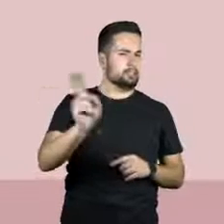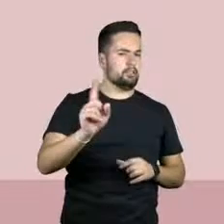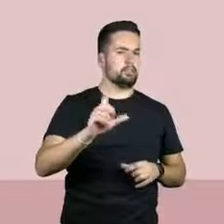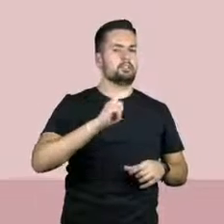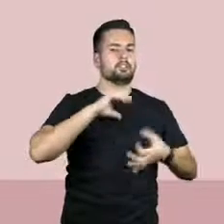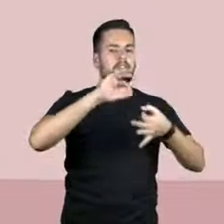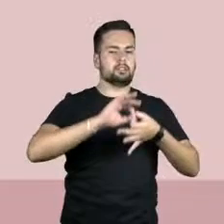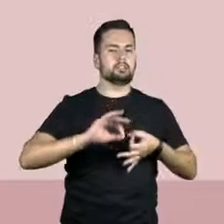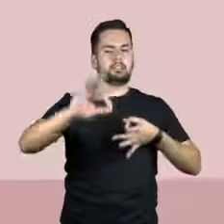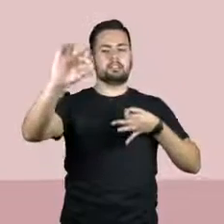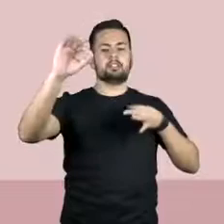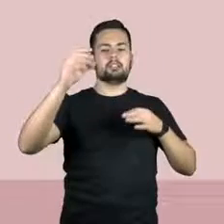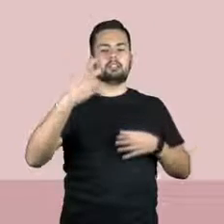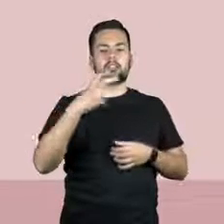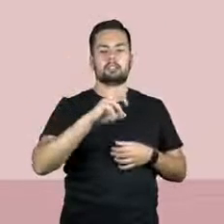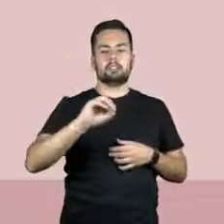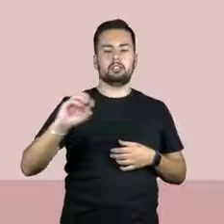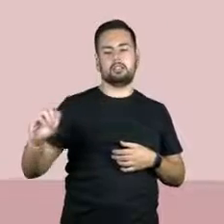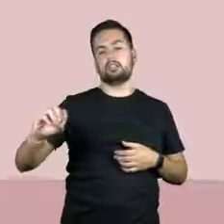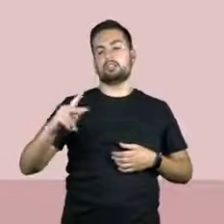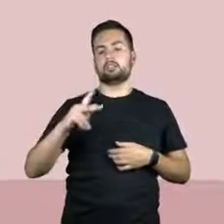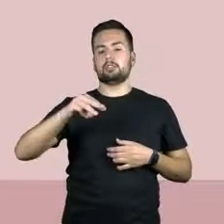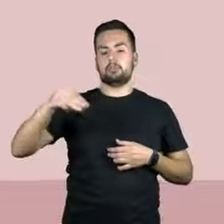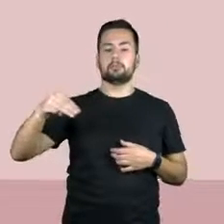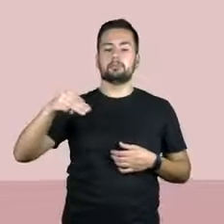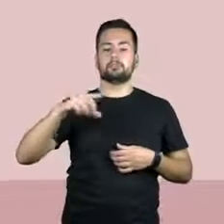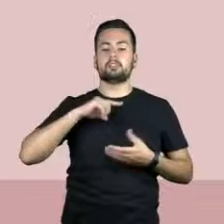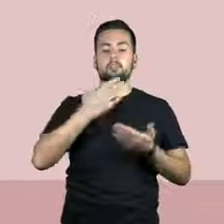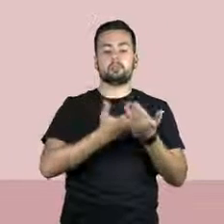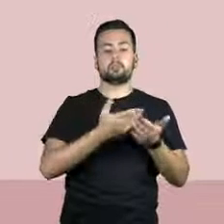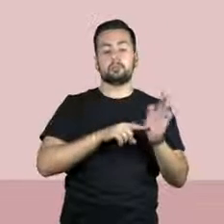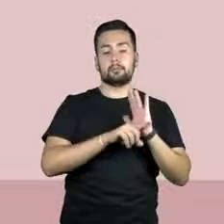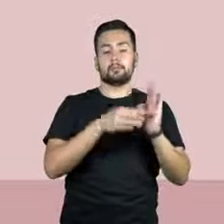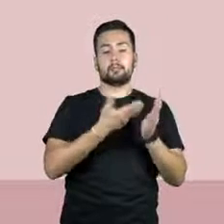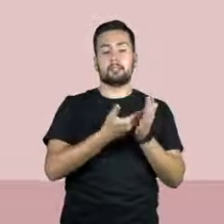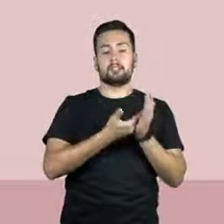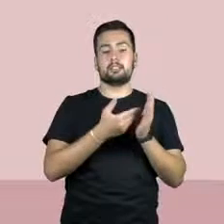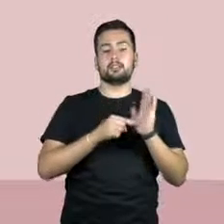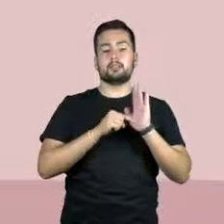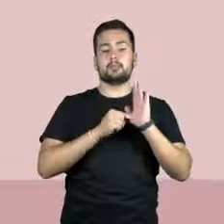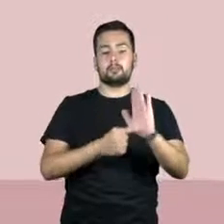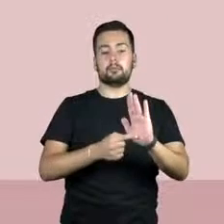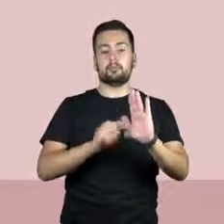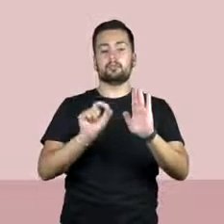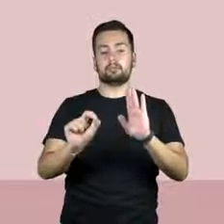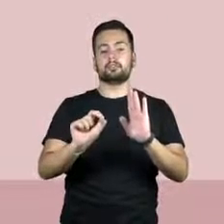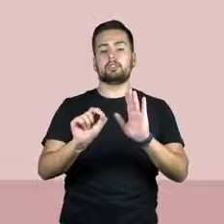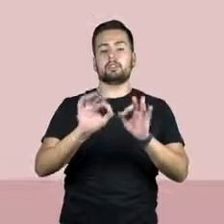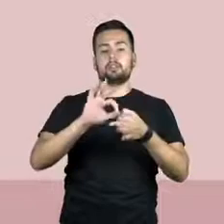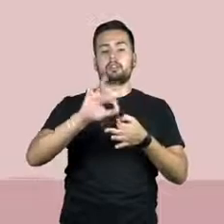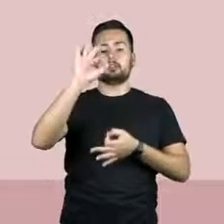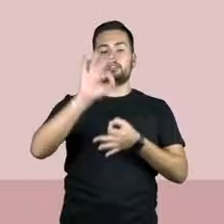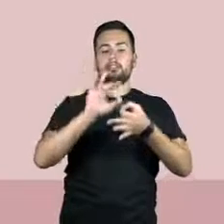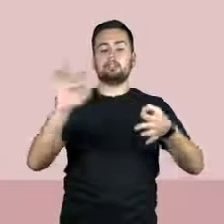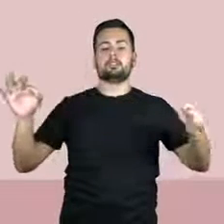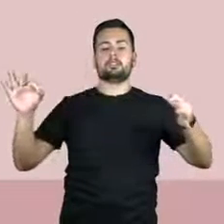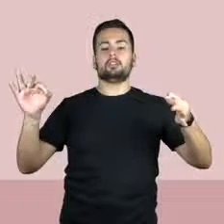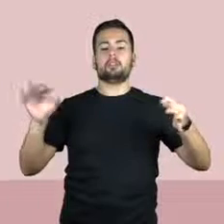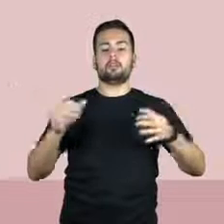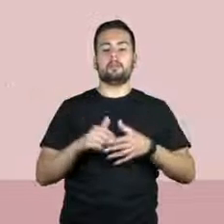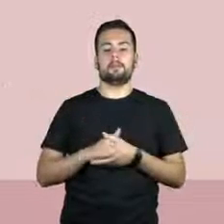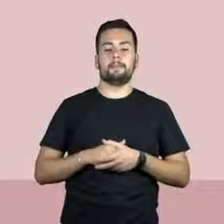500 quilômetros. Na verdade, existem estudos que trazem relações, por exemplo, entre uma largura e uma altura do seu talude, que